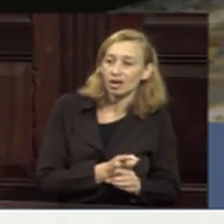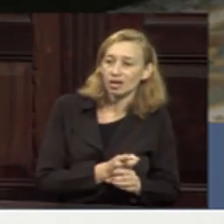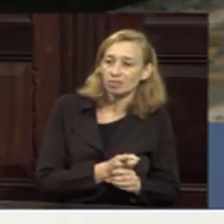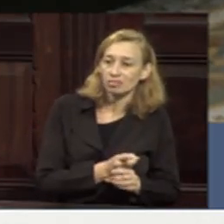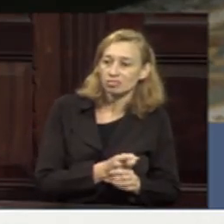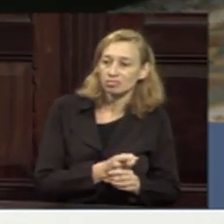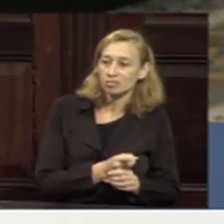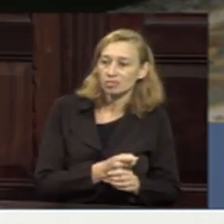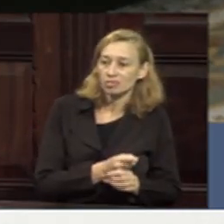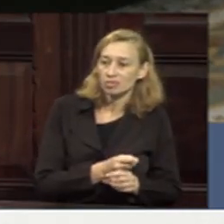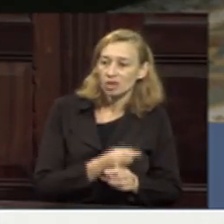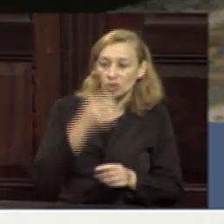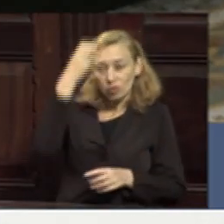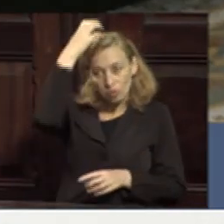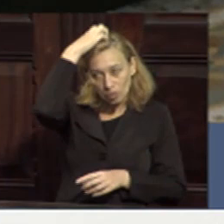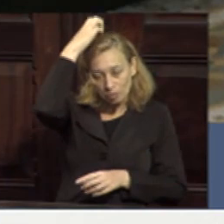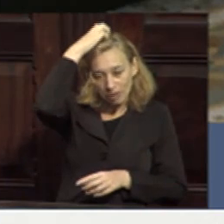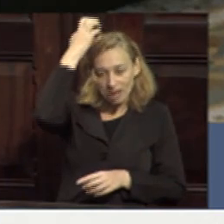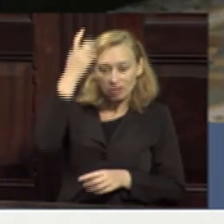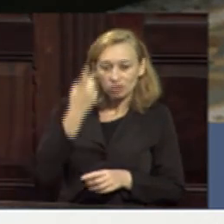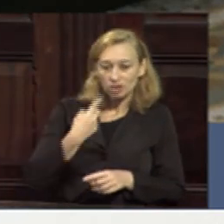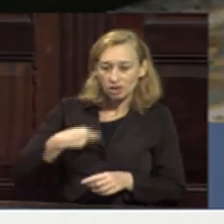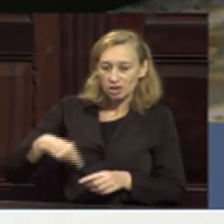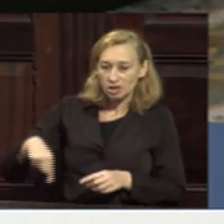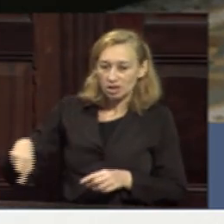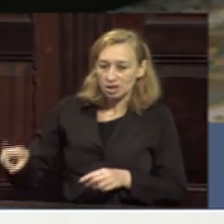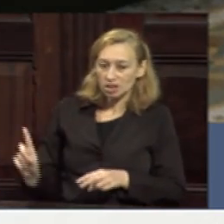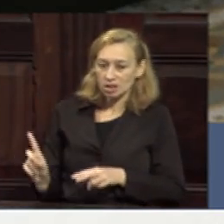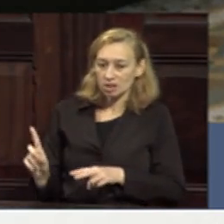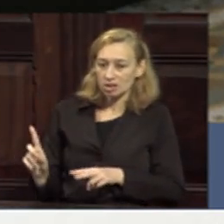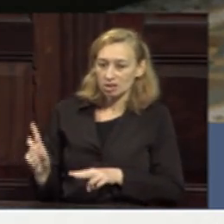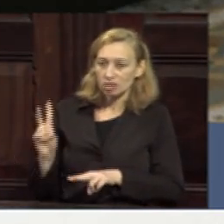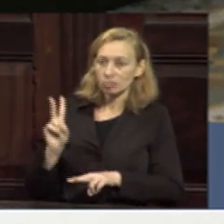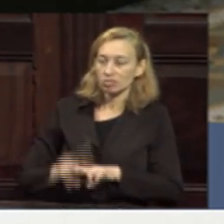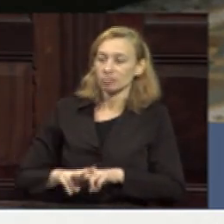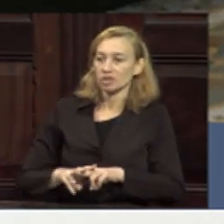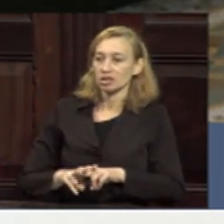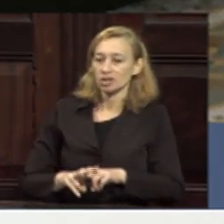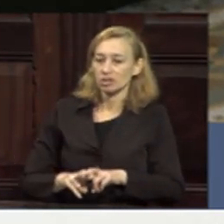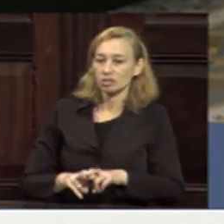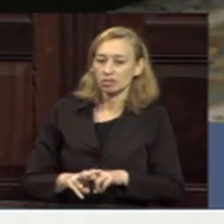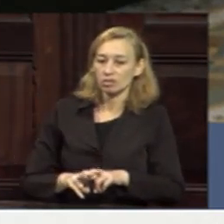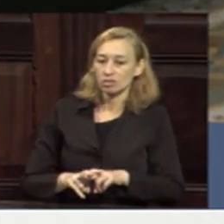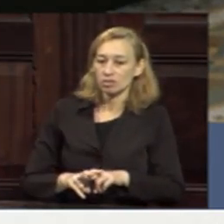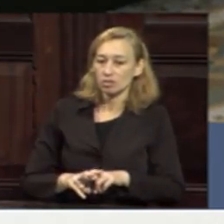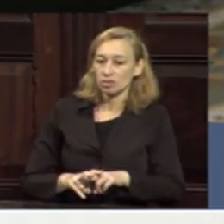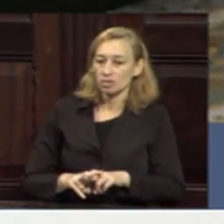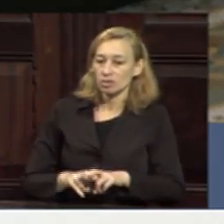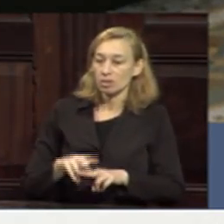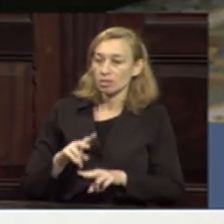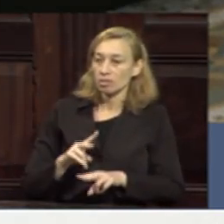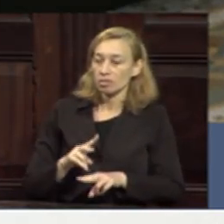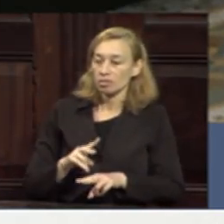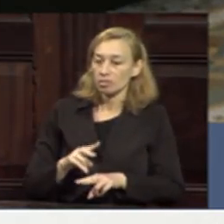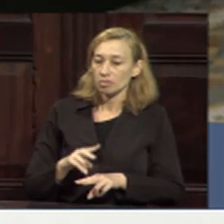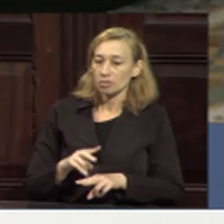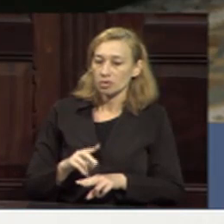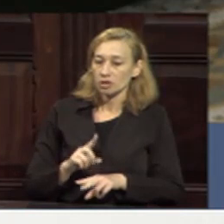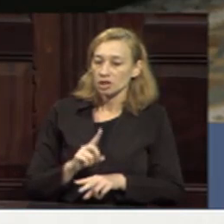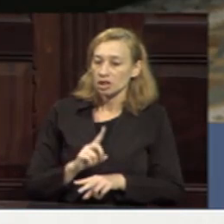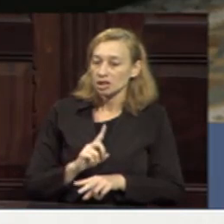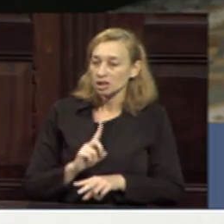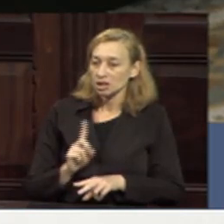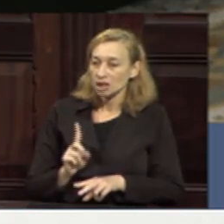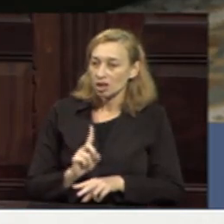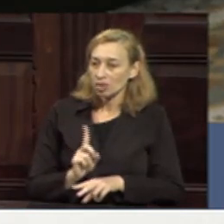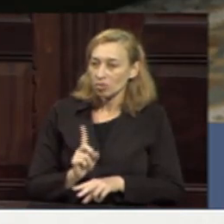responsáveis e levá-los às barras dos tribunais. Mas não vou